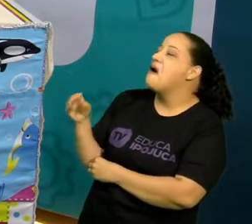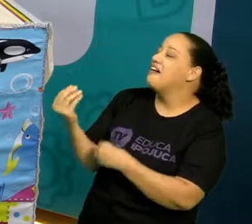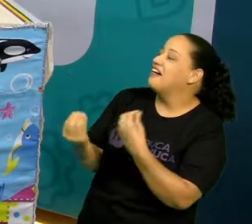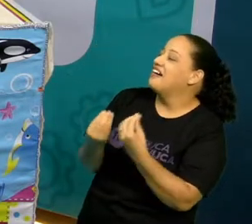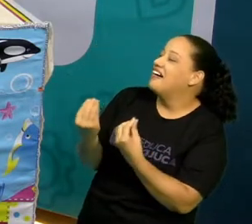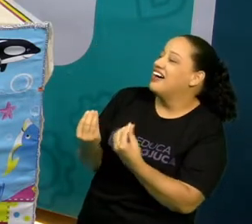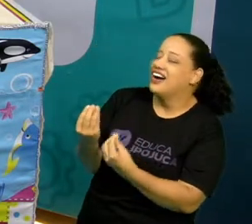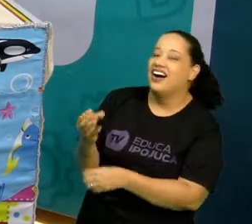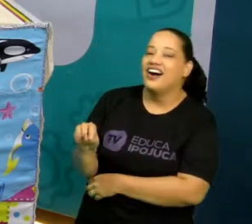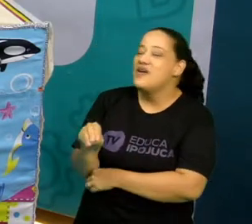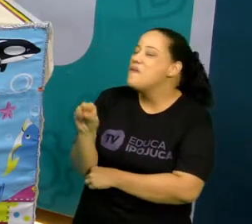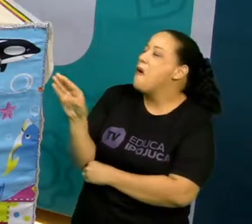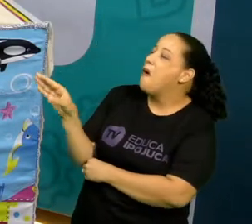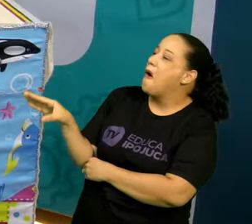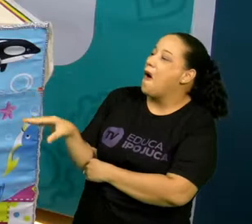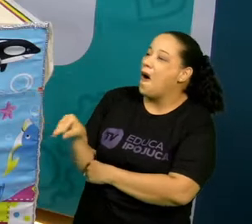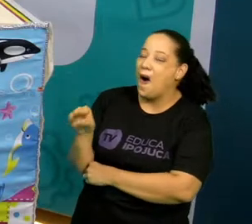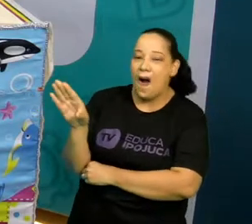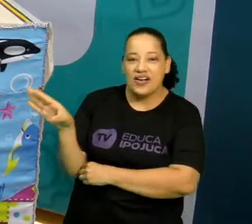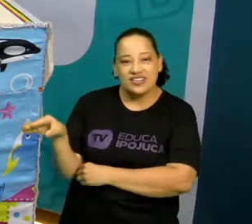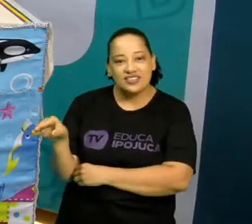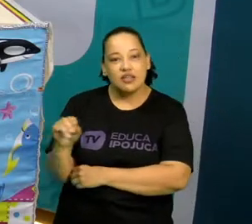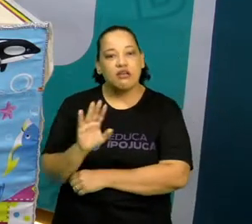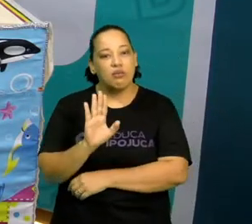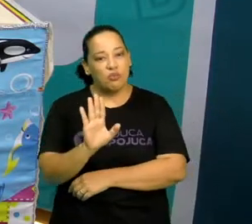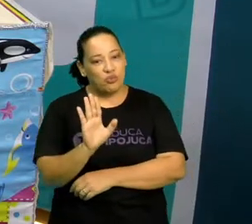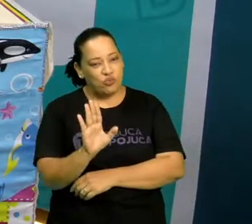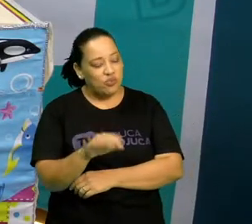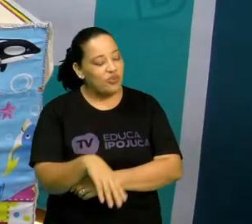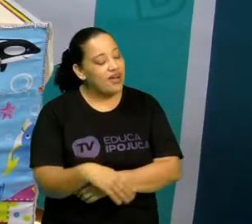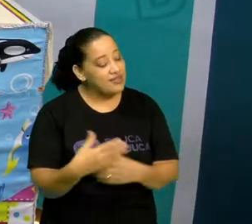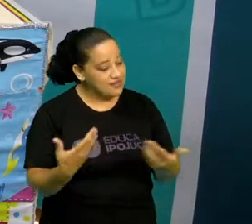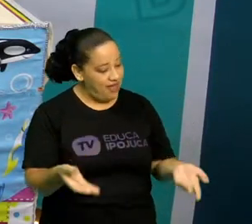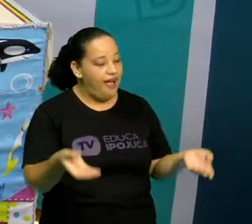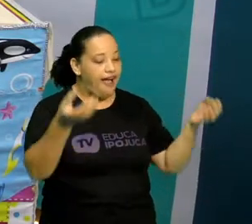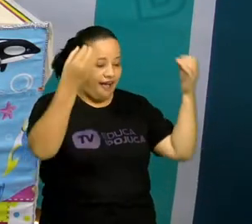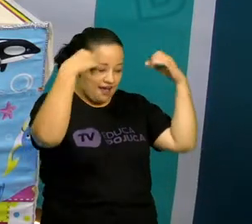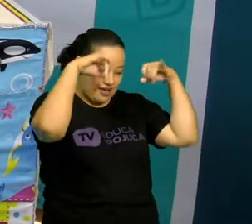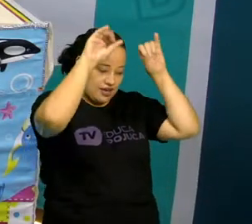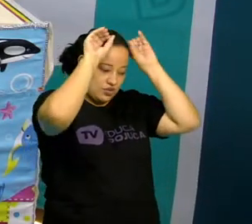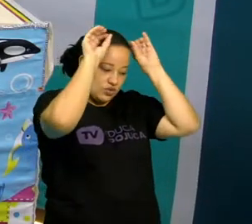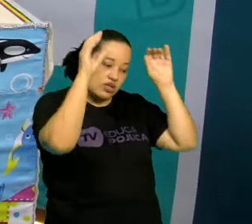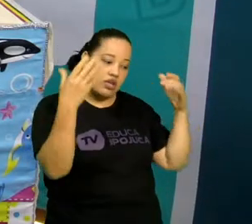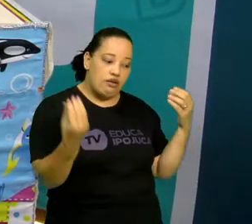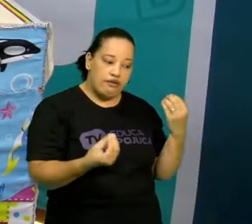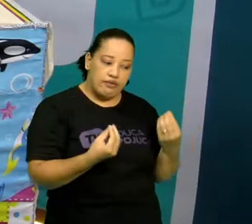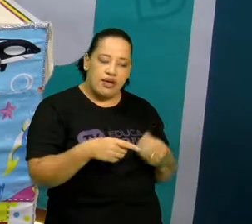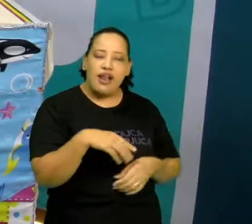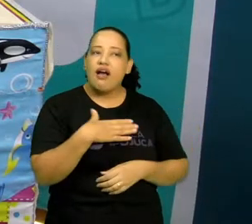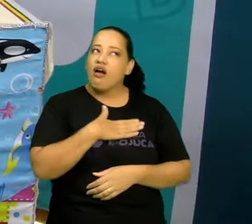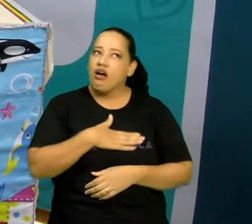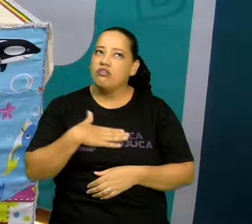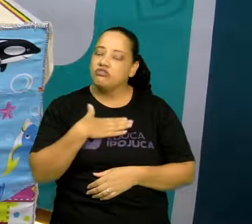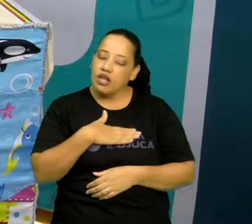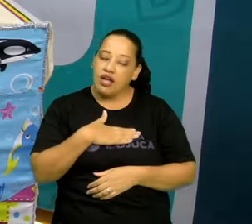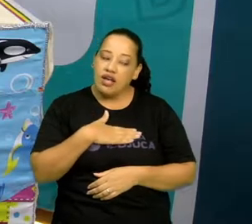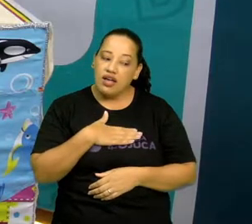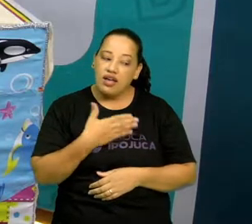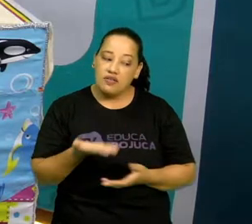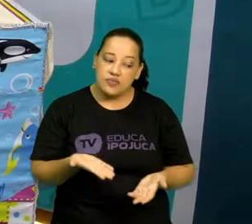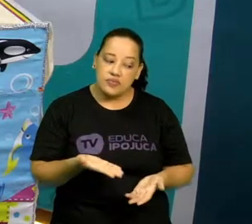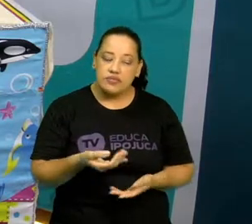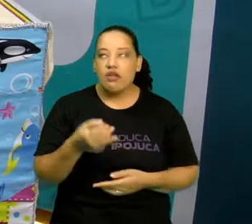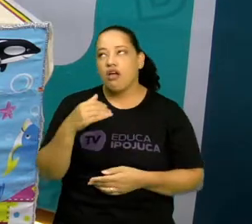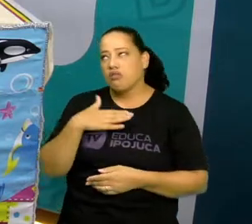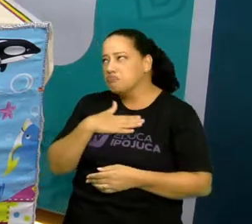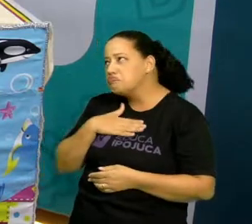Isso mesmo, Leiturinha. Eita. Mas aí, Leiturinha, Dona Baratinha, será que vai gostar do boi? Eu acho que